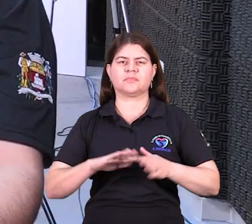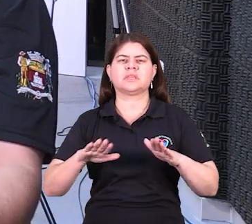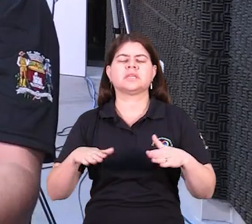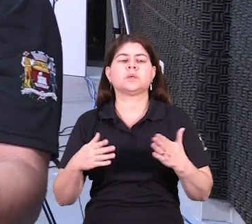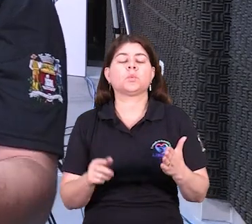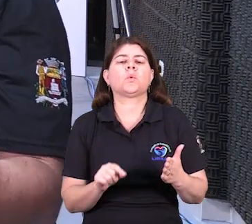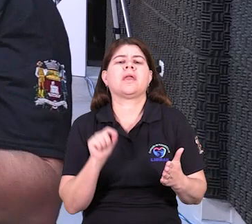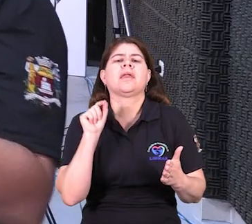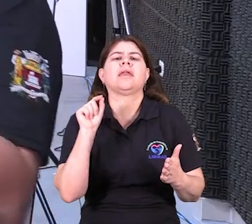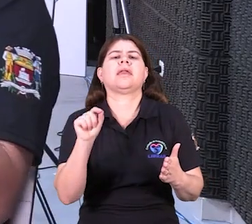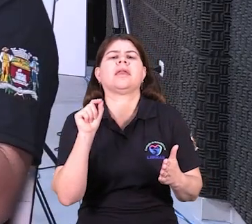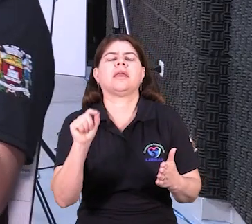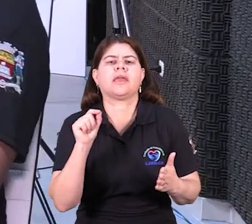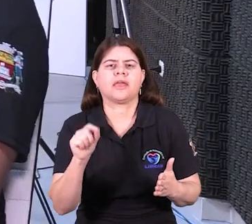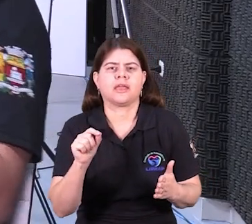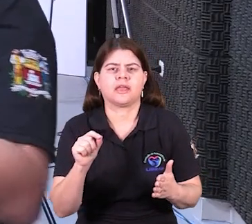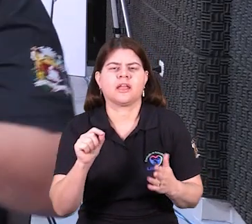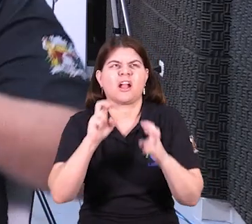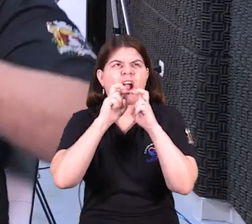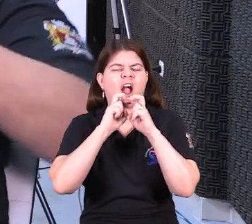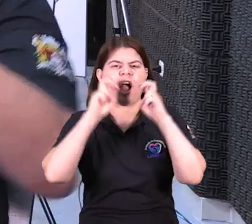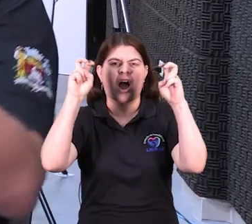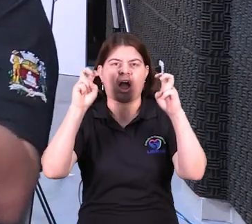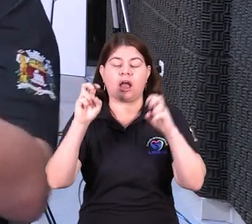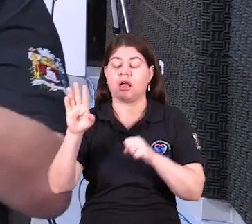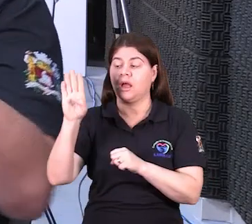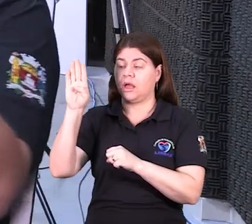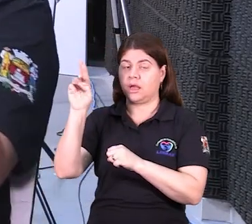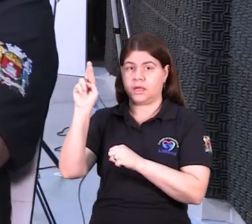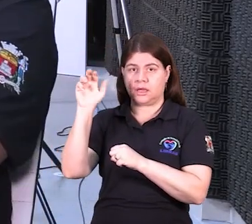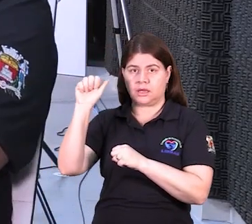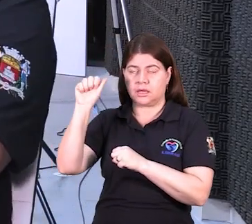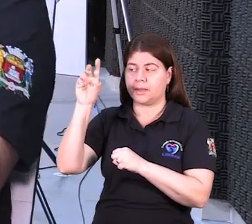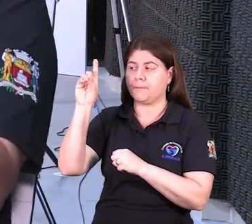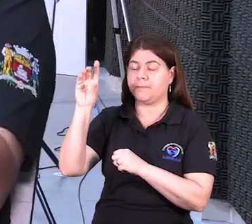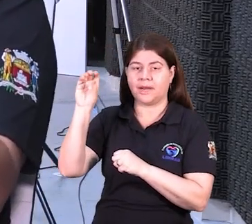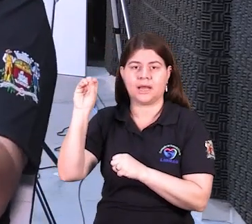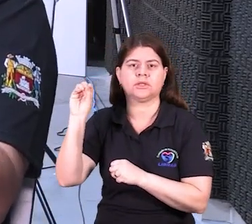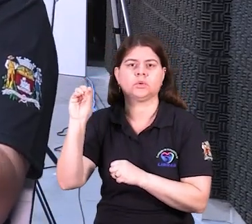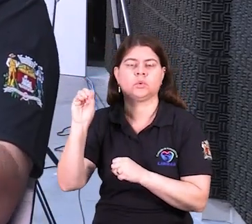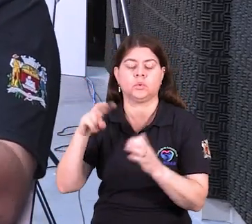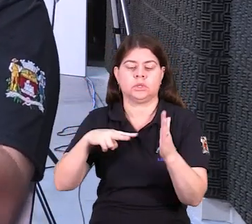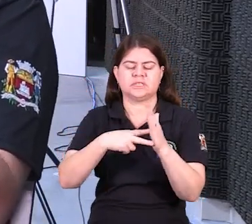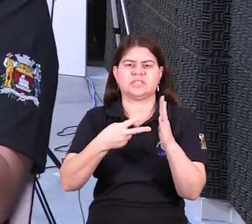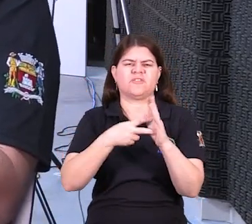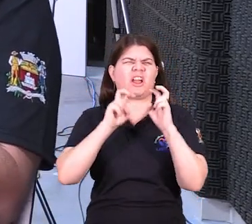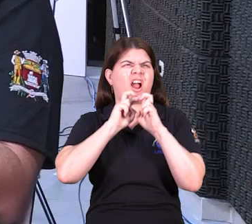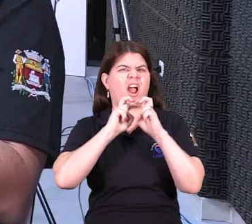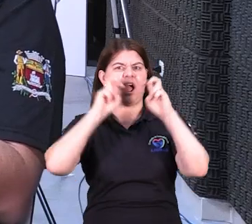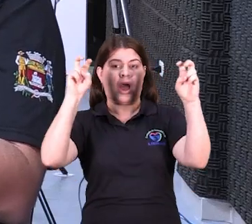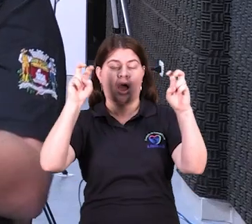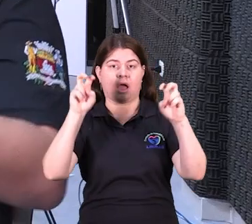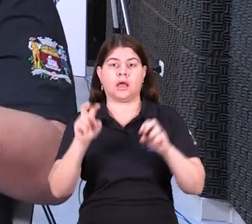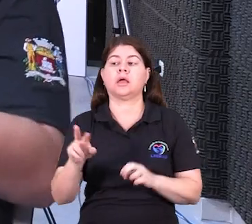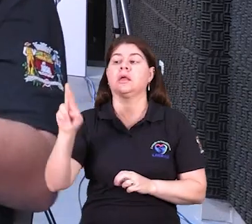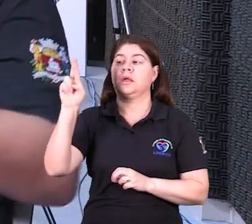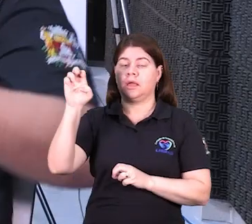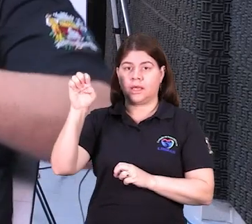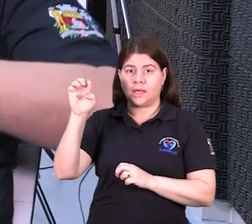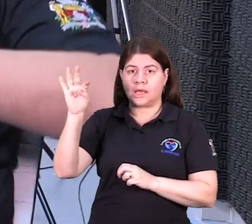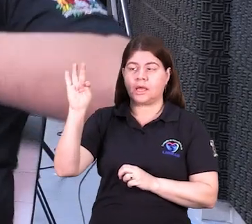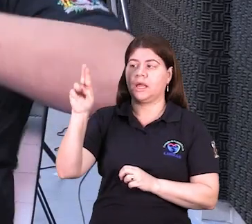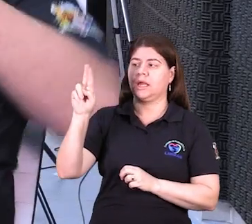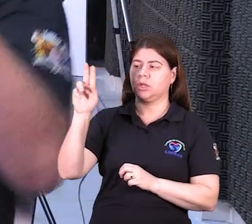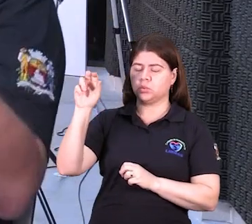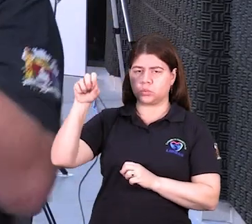Então quem soltou esse brado retumbante, esse grito, que é o significado de brado, e retumbante, que é o brado já é